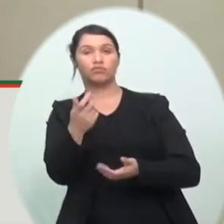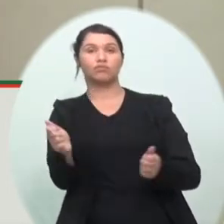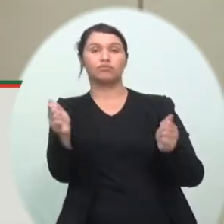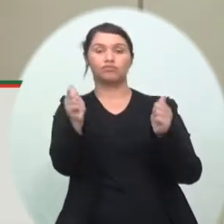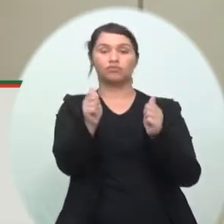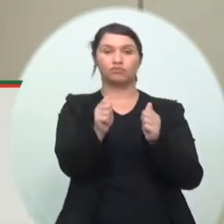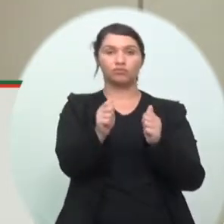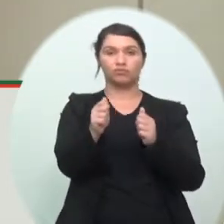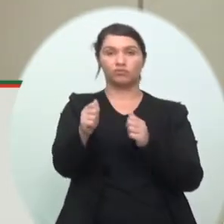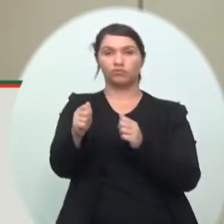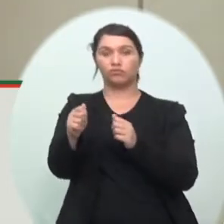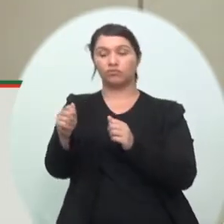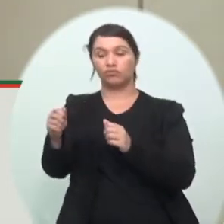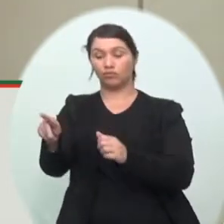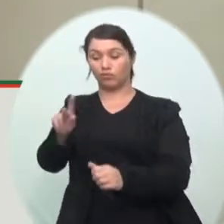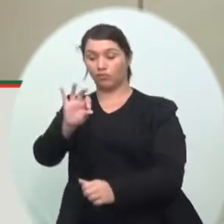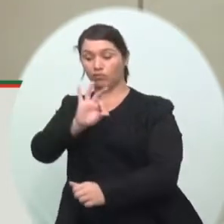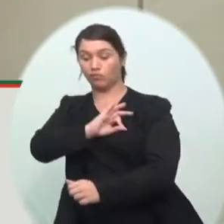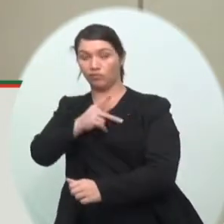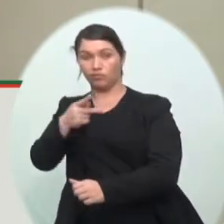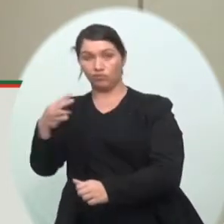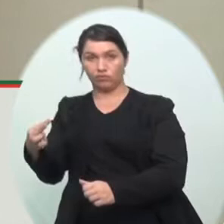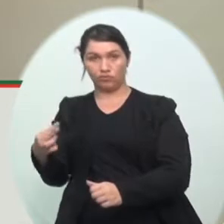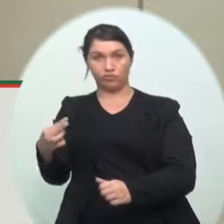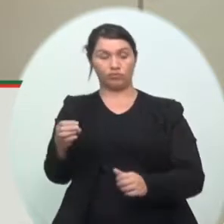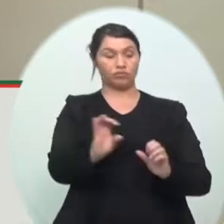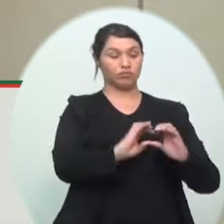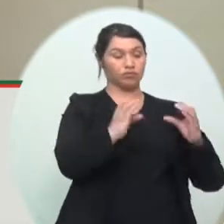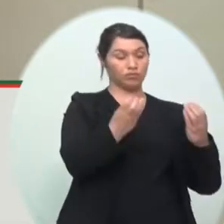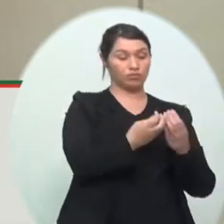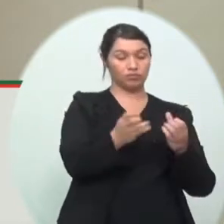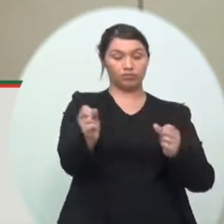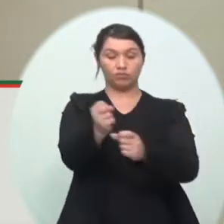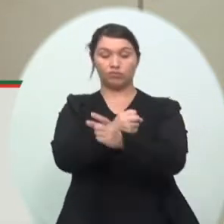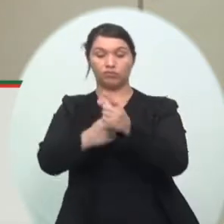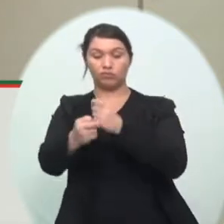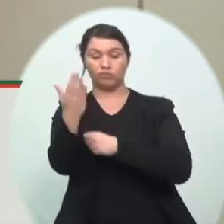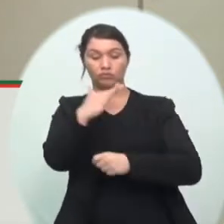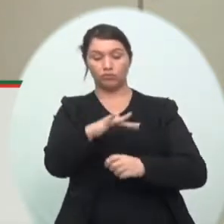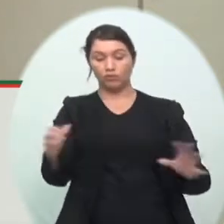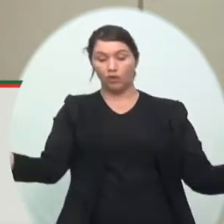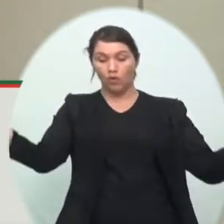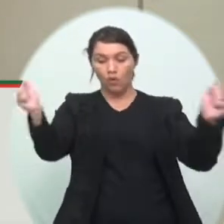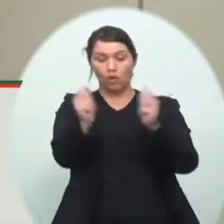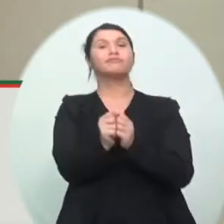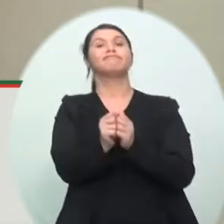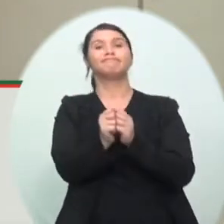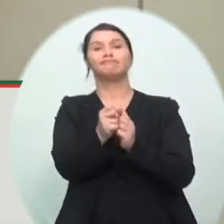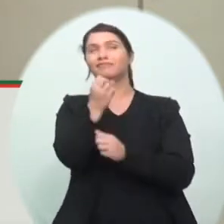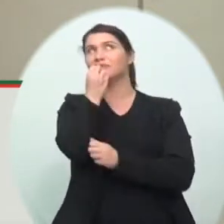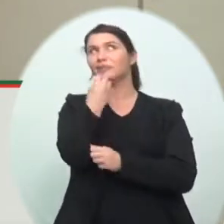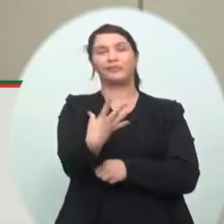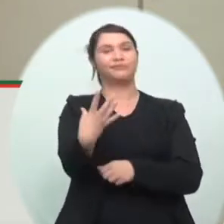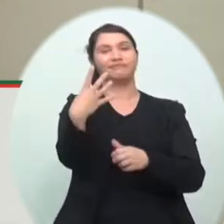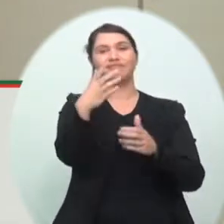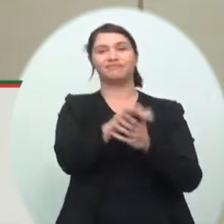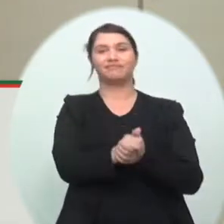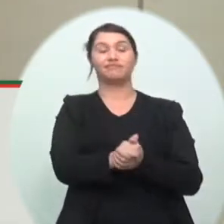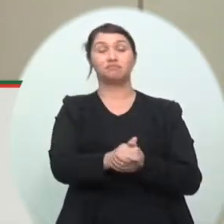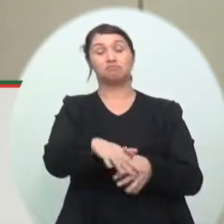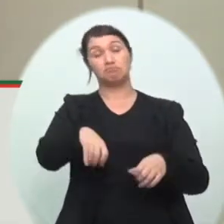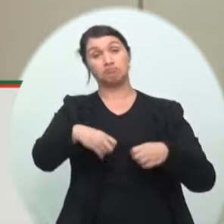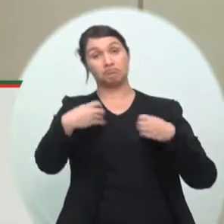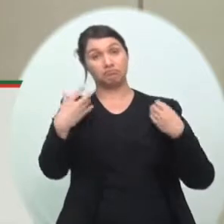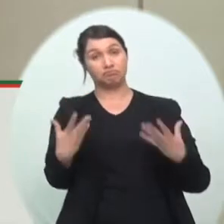aproximação da polícia militar nos nossos bairros, da sociedade, das crianças, e por isso tenho certeza